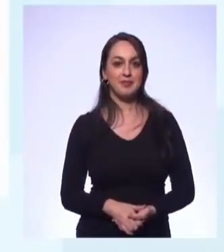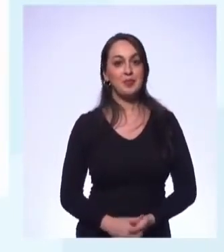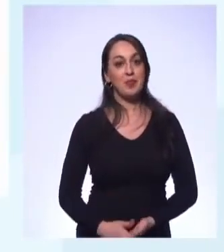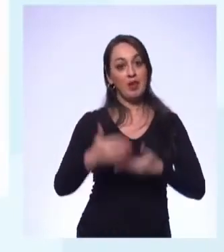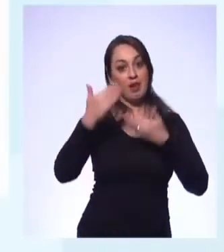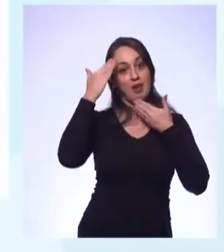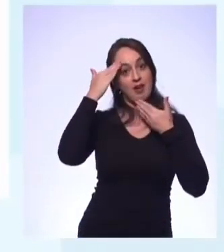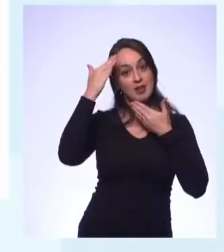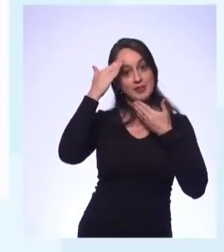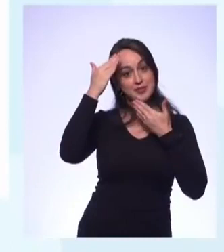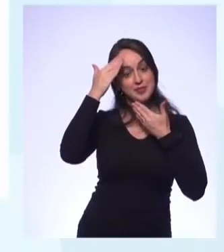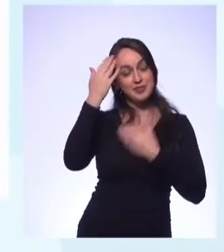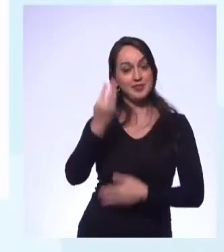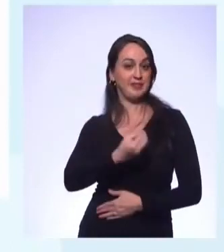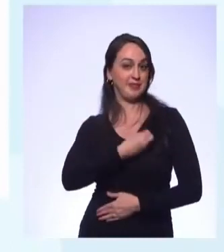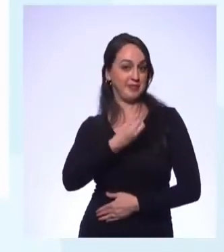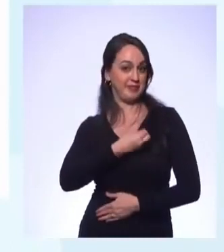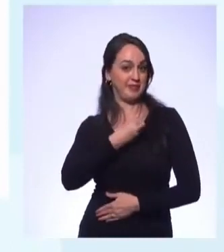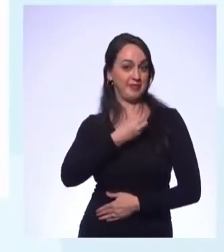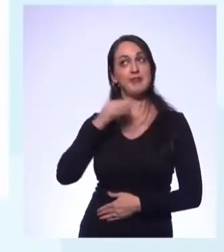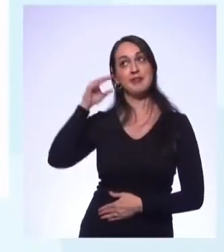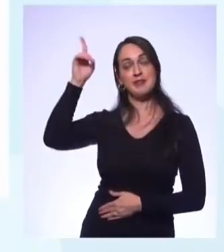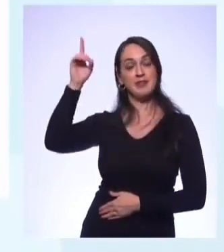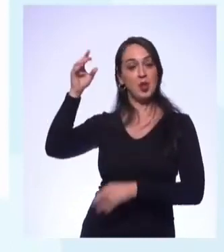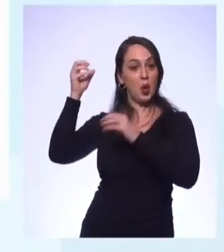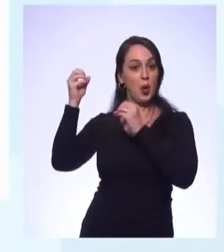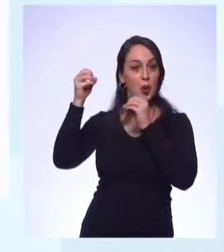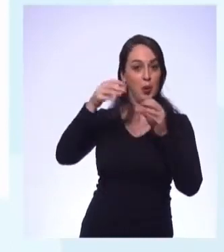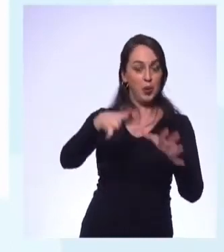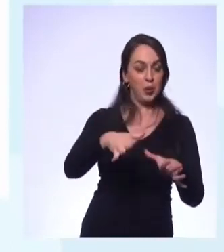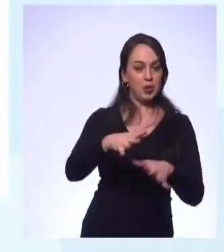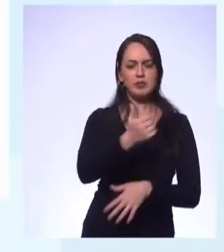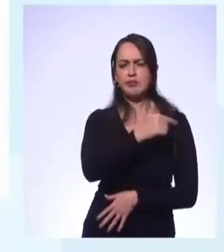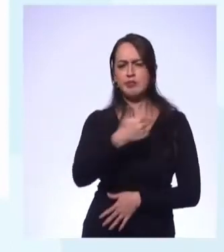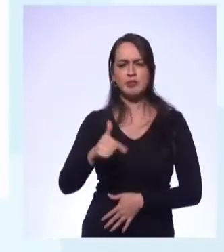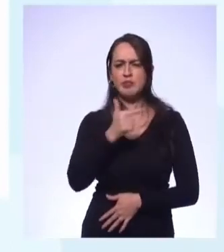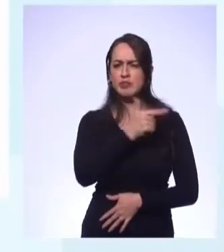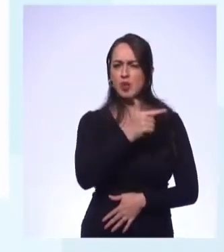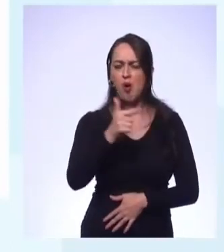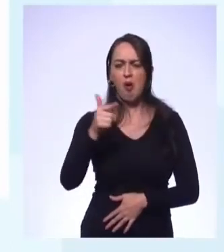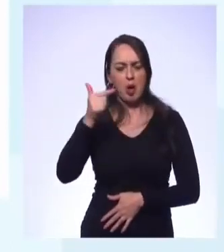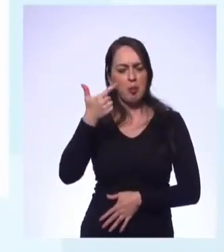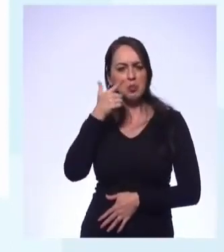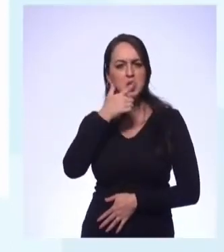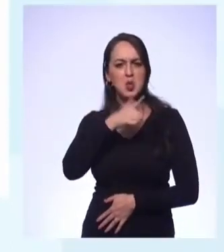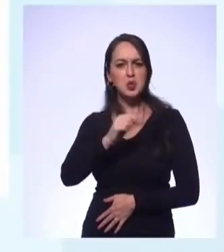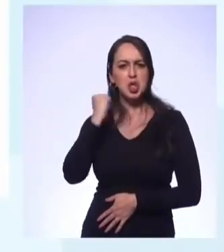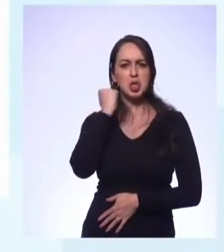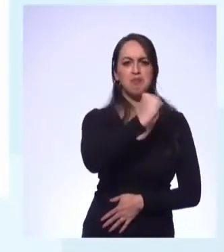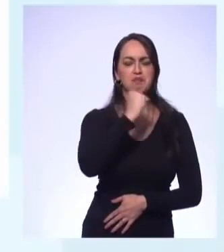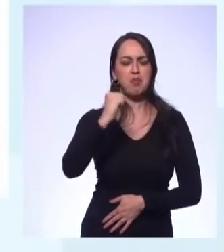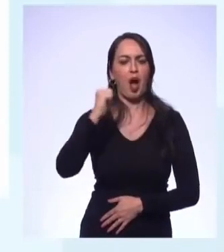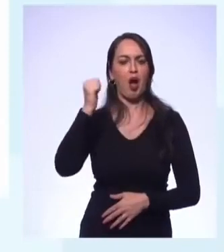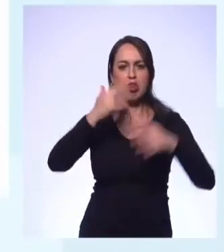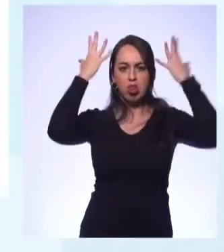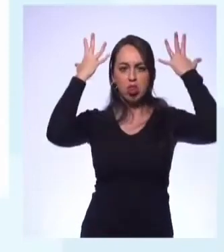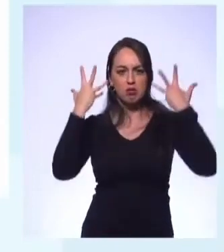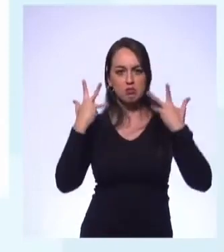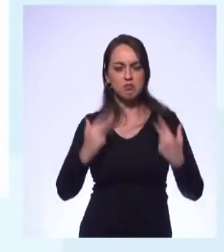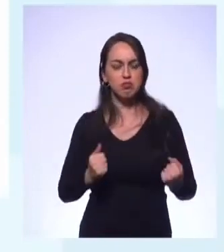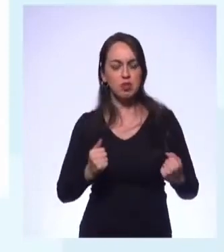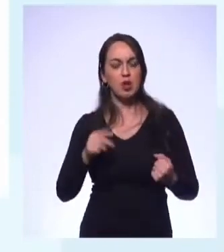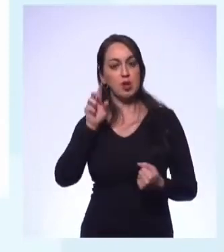Agradecer a vida que Deus pôs à mão, andar desarmado e matar um leão, tornar-se em pé após queda no